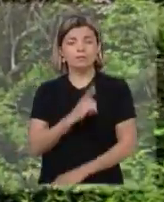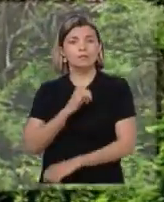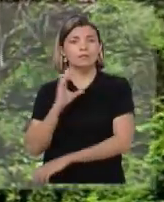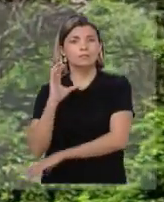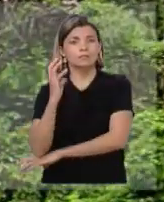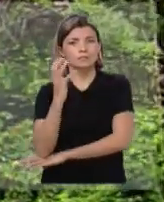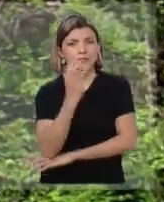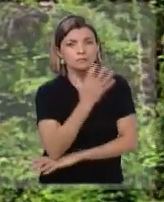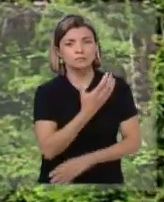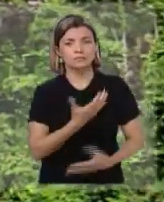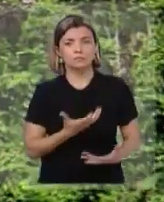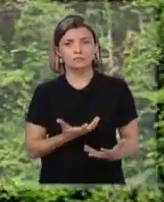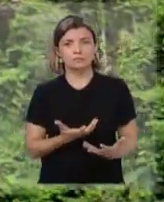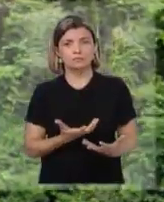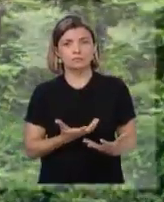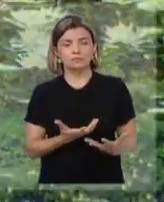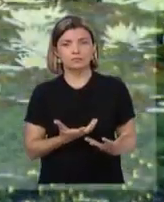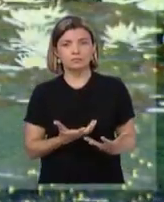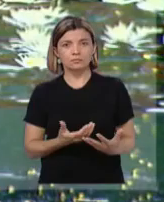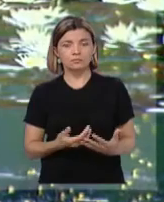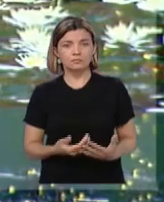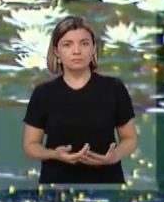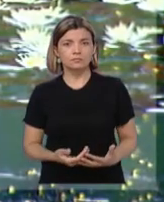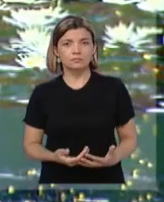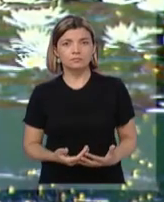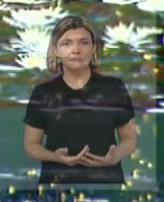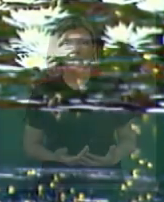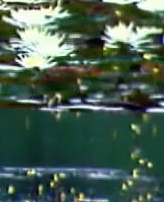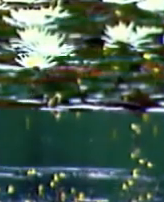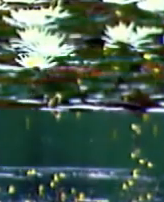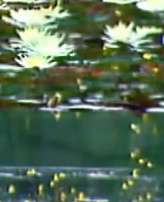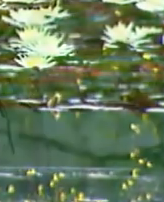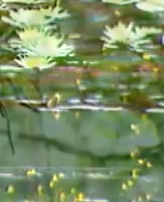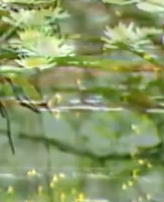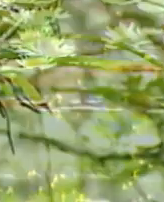Os autótrofos são as plantas,